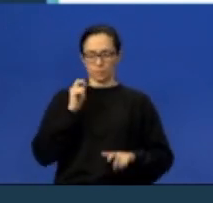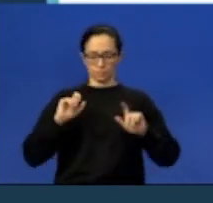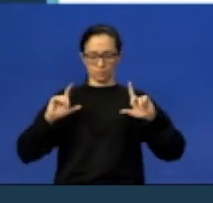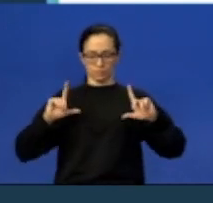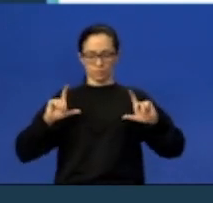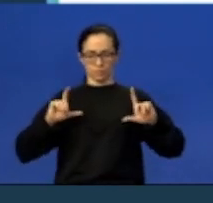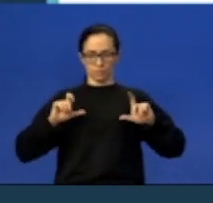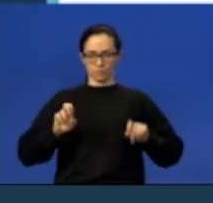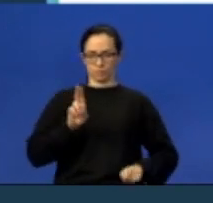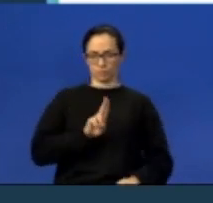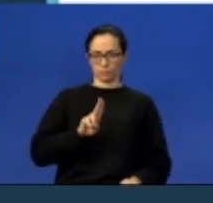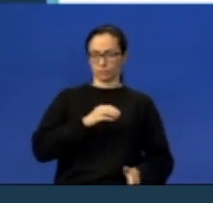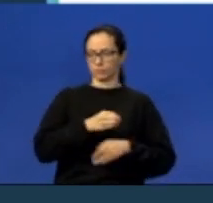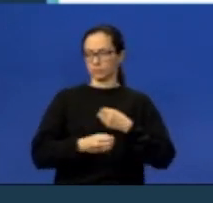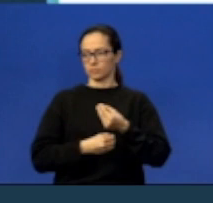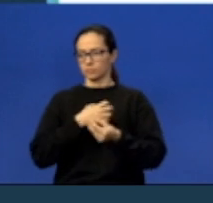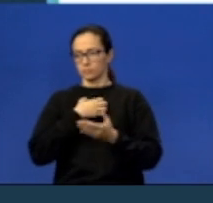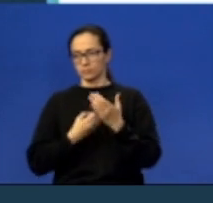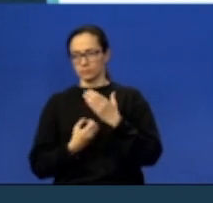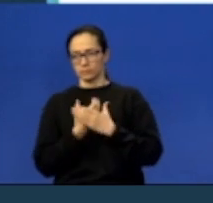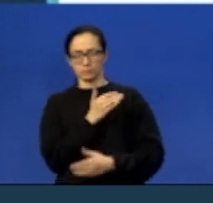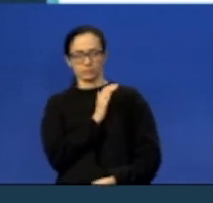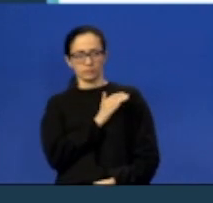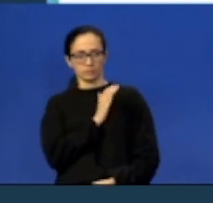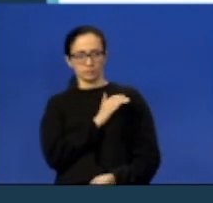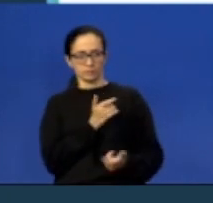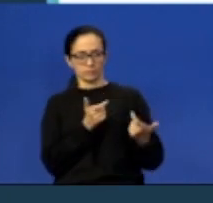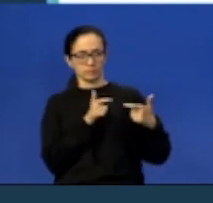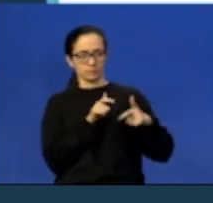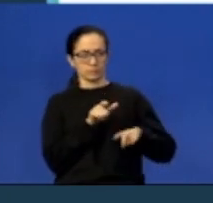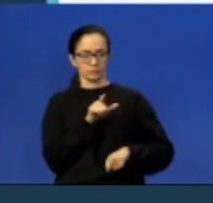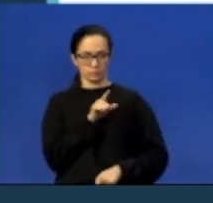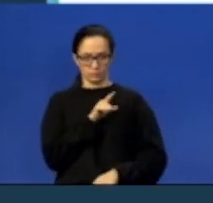radiografia, a forma e a posição do coração. Agora a gente